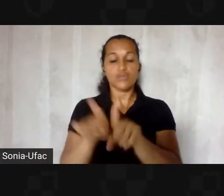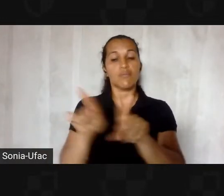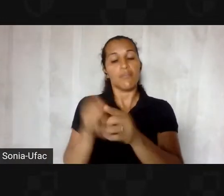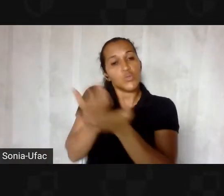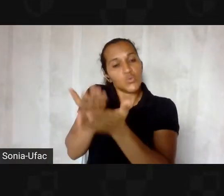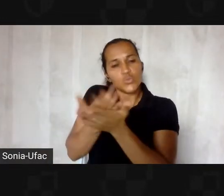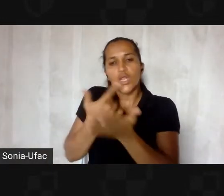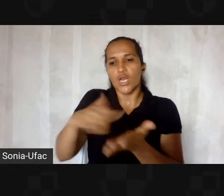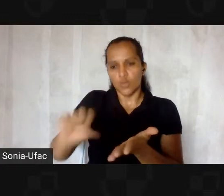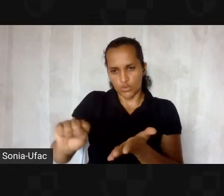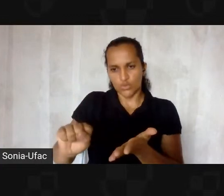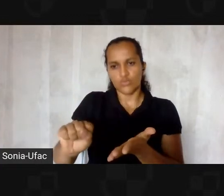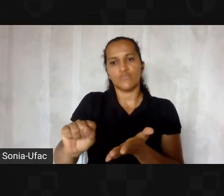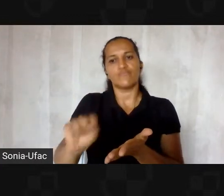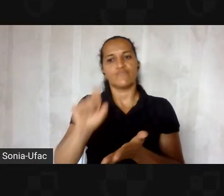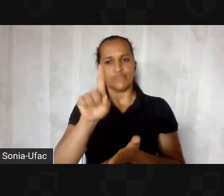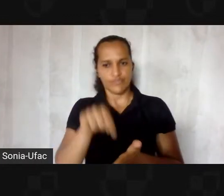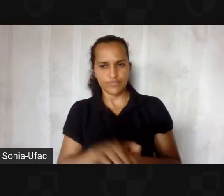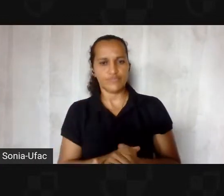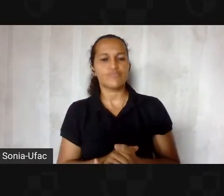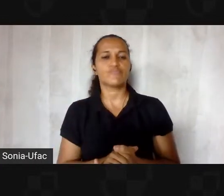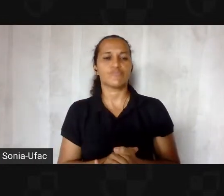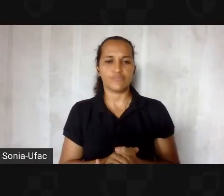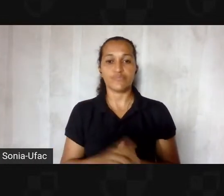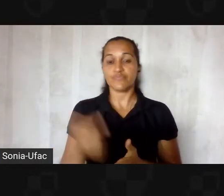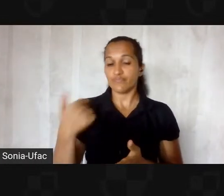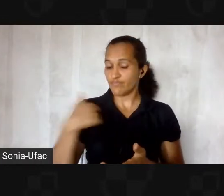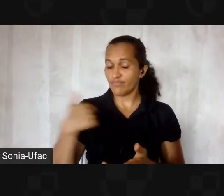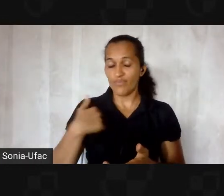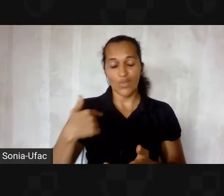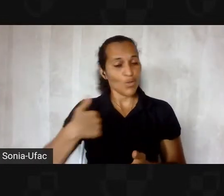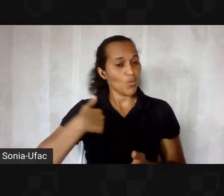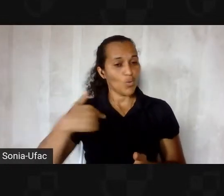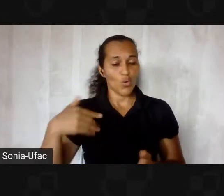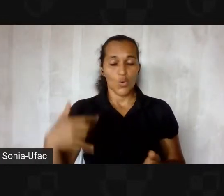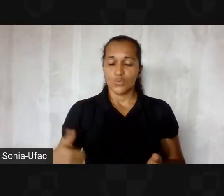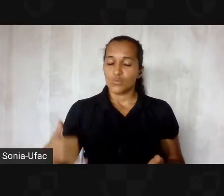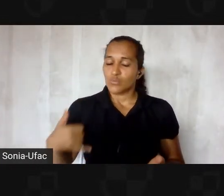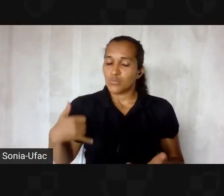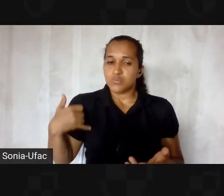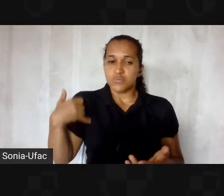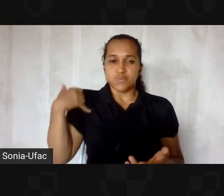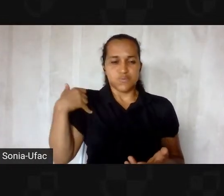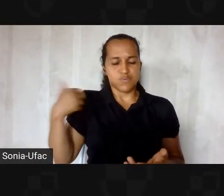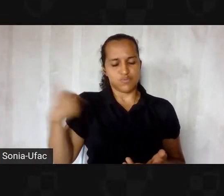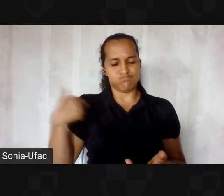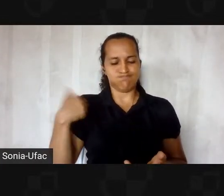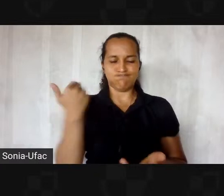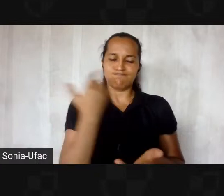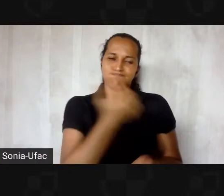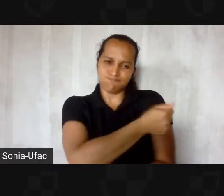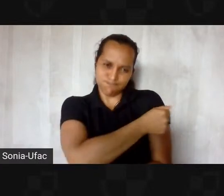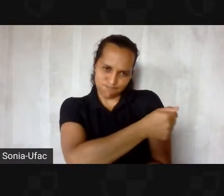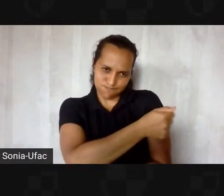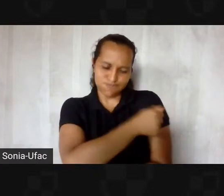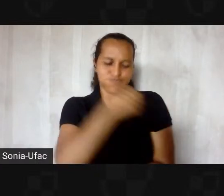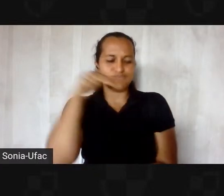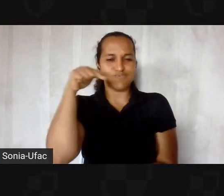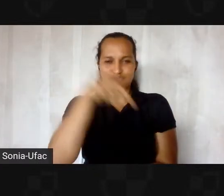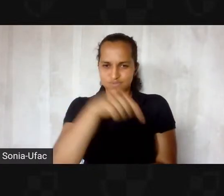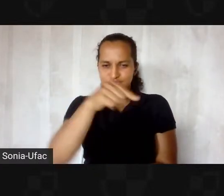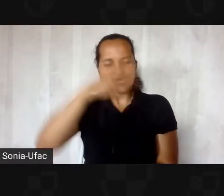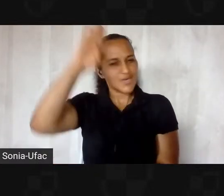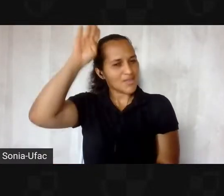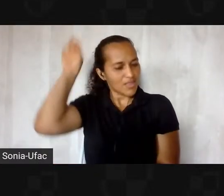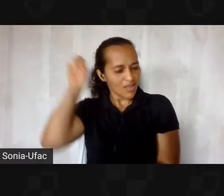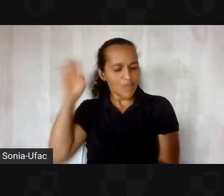Resumindo, que eu quero dizer é que eu tenho muito orgulho de ter sido aluna, estar